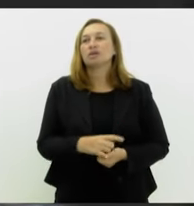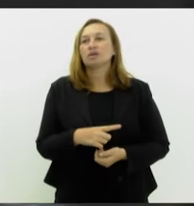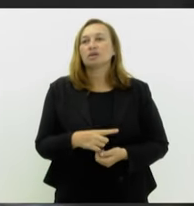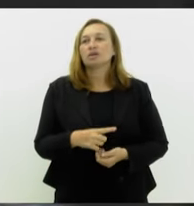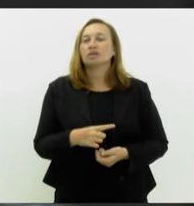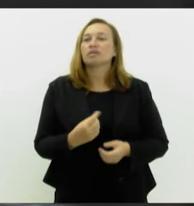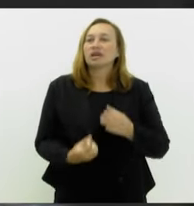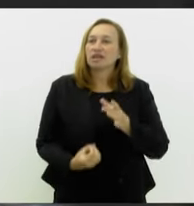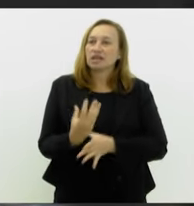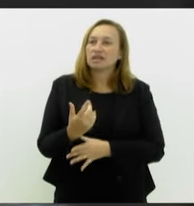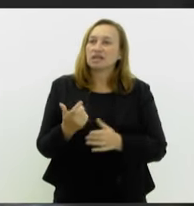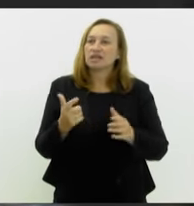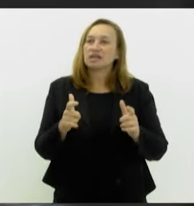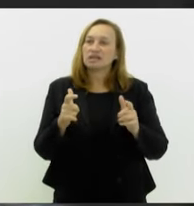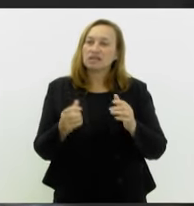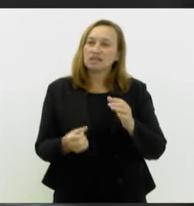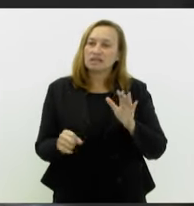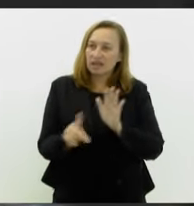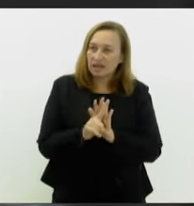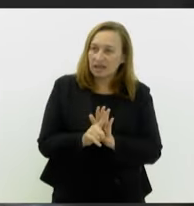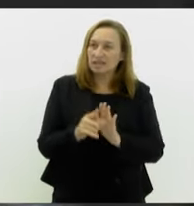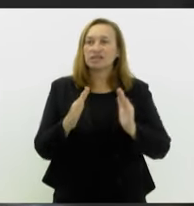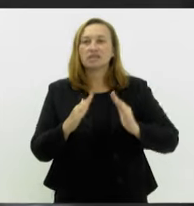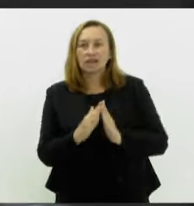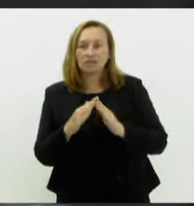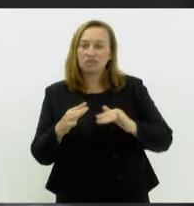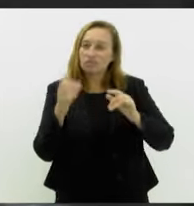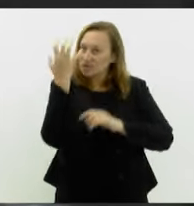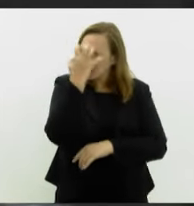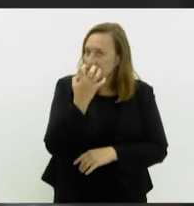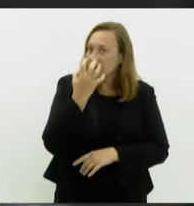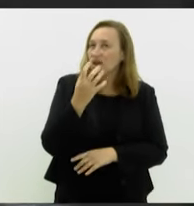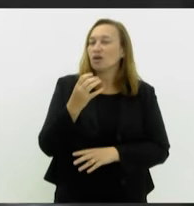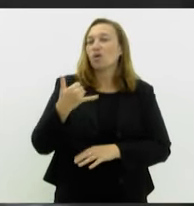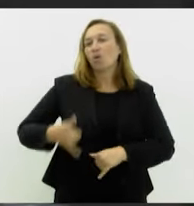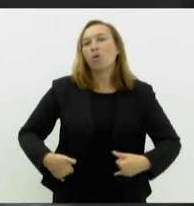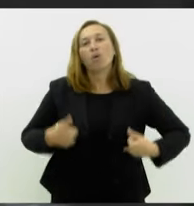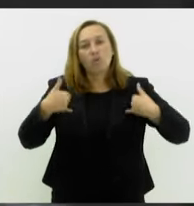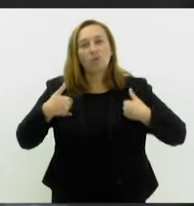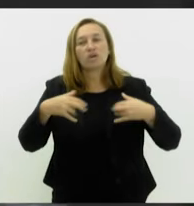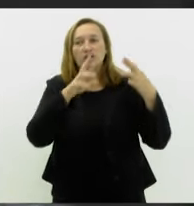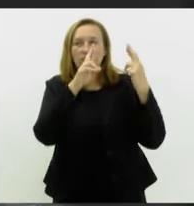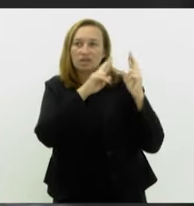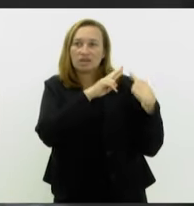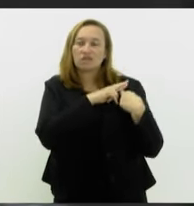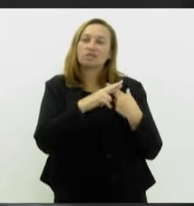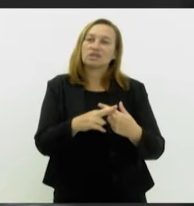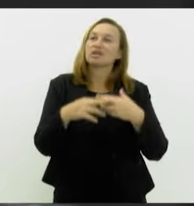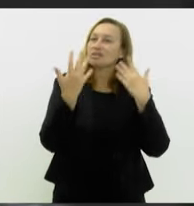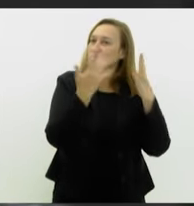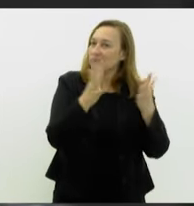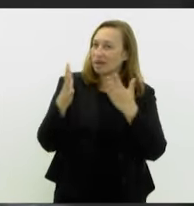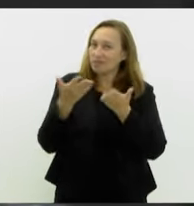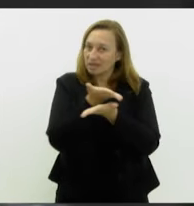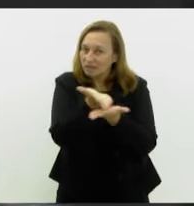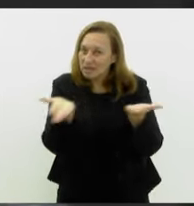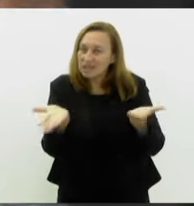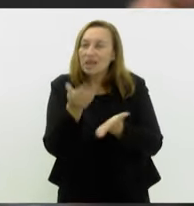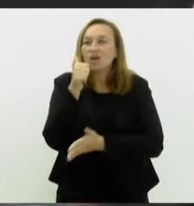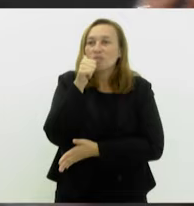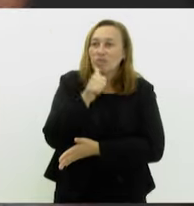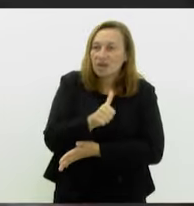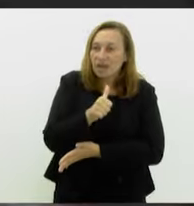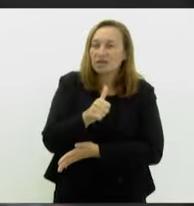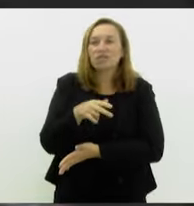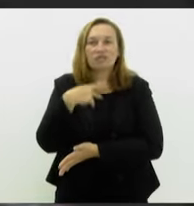legislando aqui nessa casa com muito muito muita seriedade muito orgulho muita responsabilidade mais uma vez saudando o evento mulheres